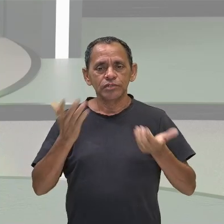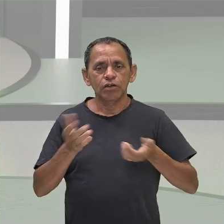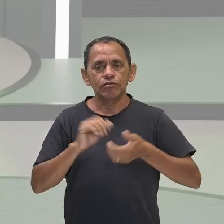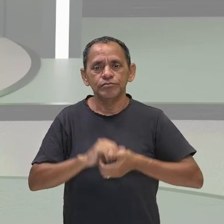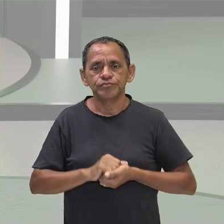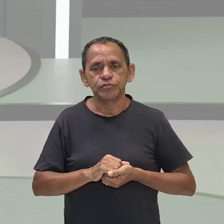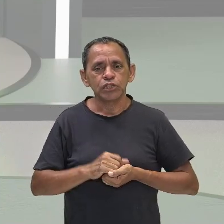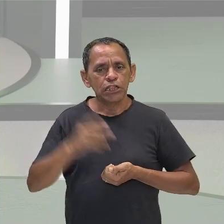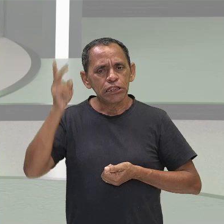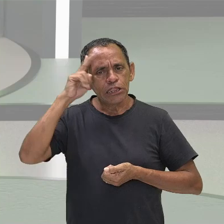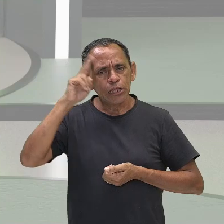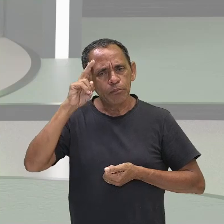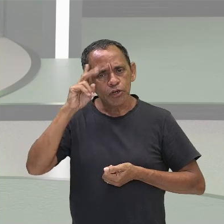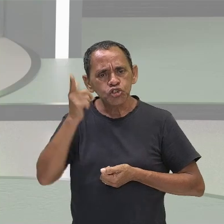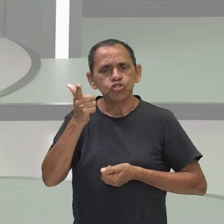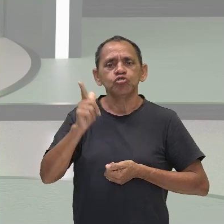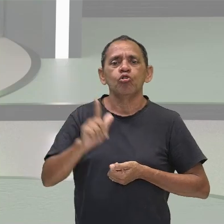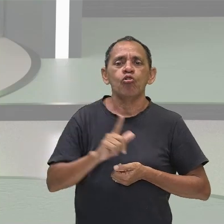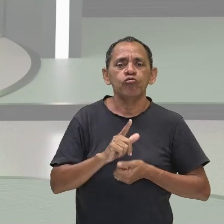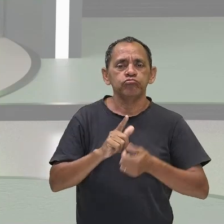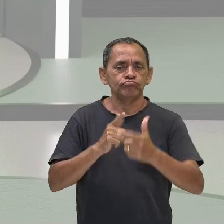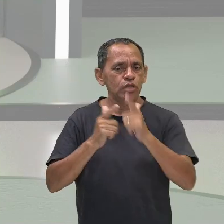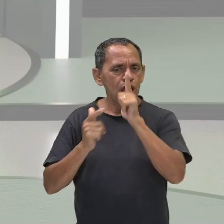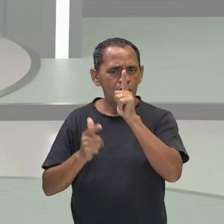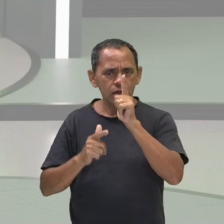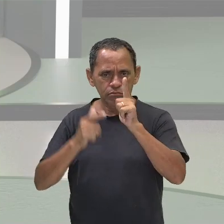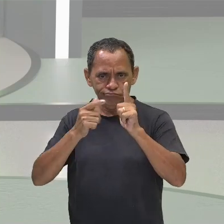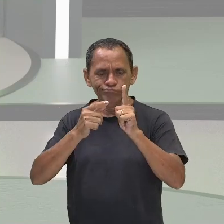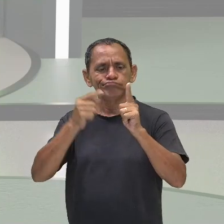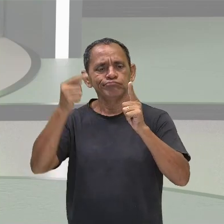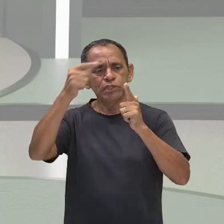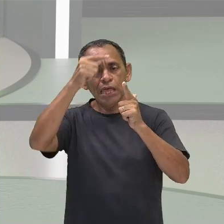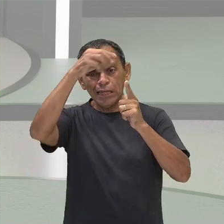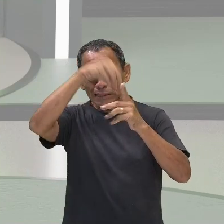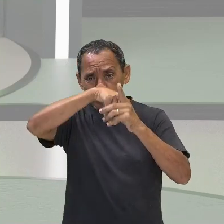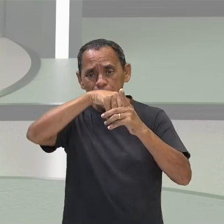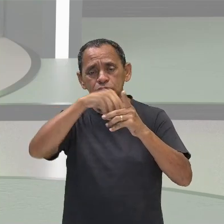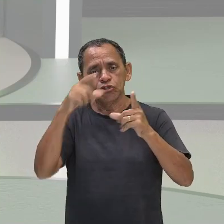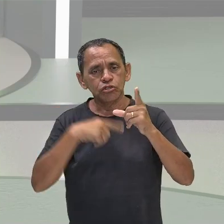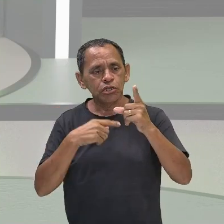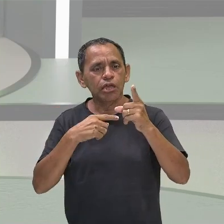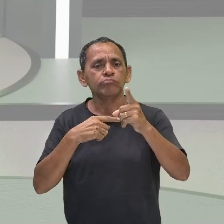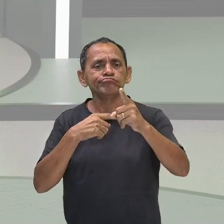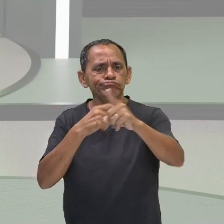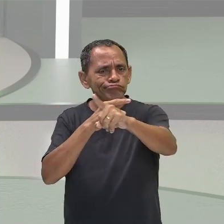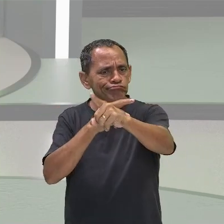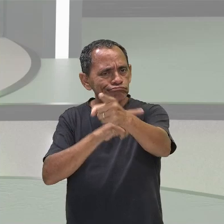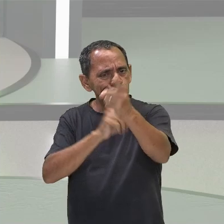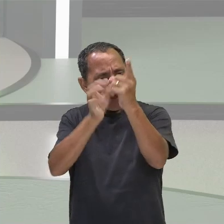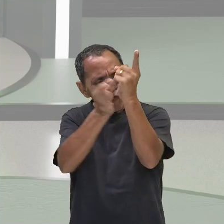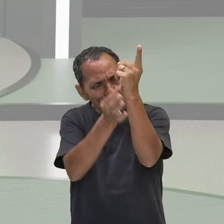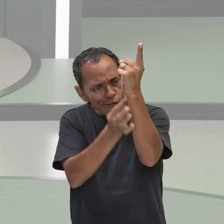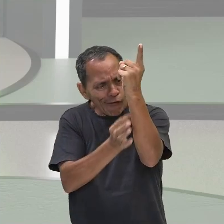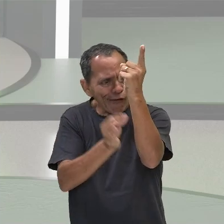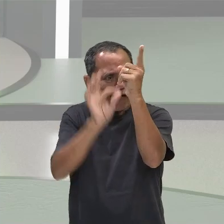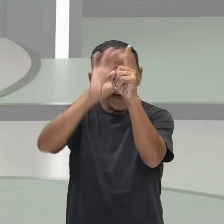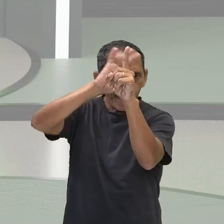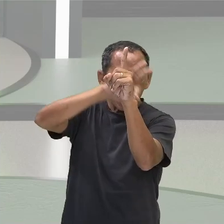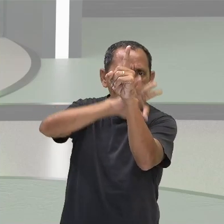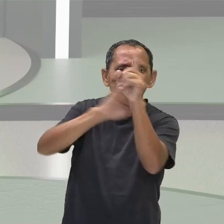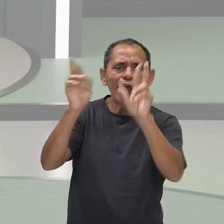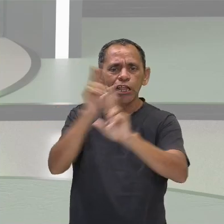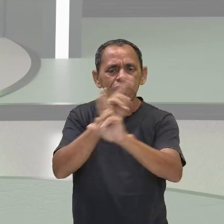do pênis, nós temos aí, né, a participação de nervos que estão relacionados a